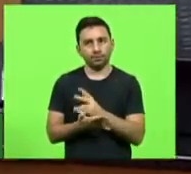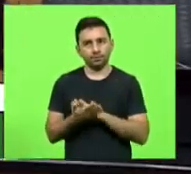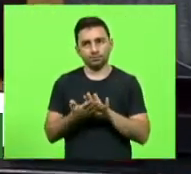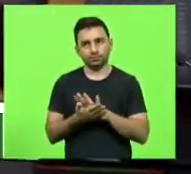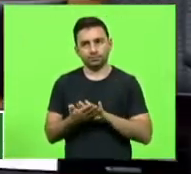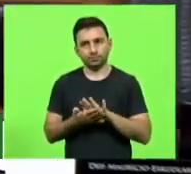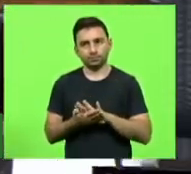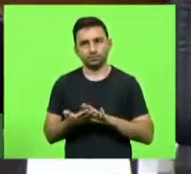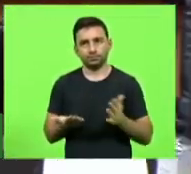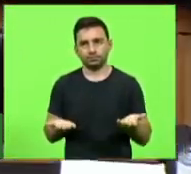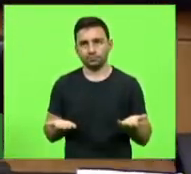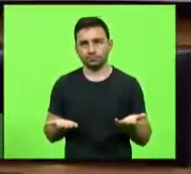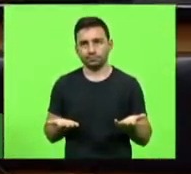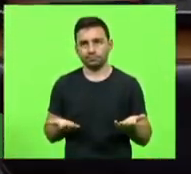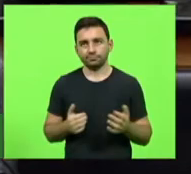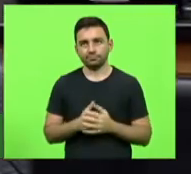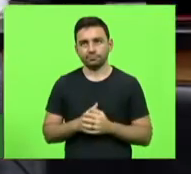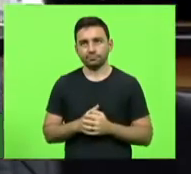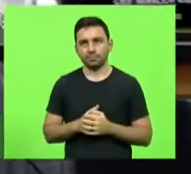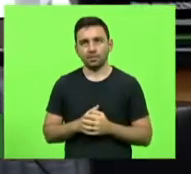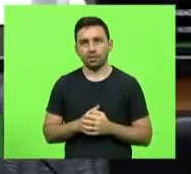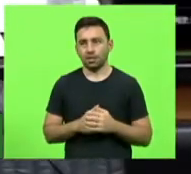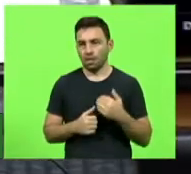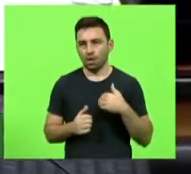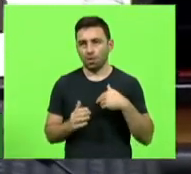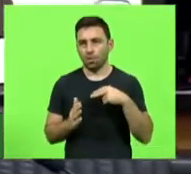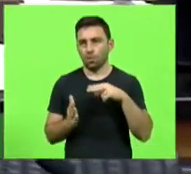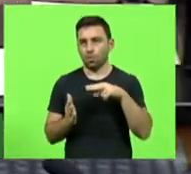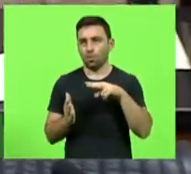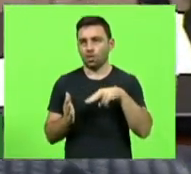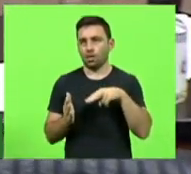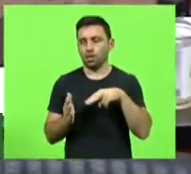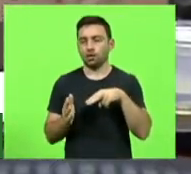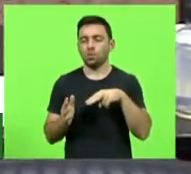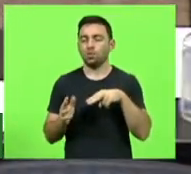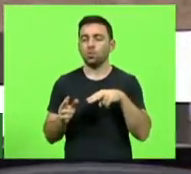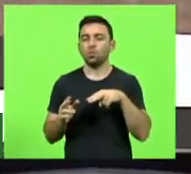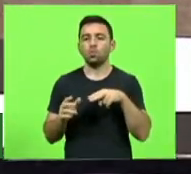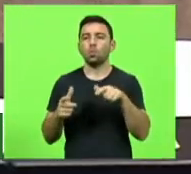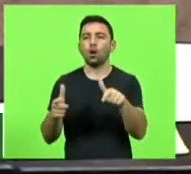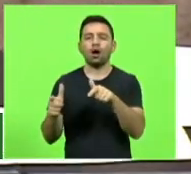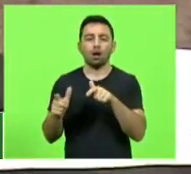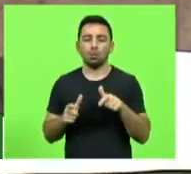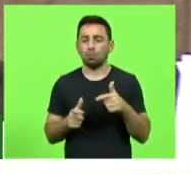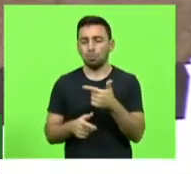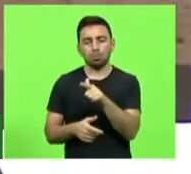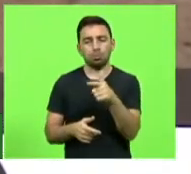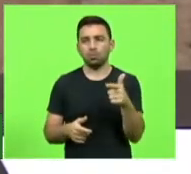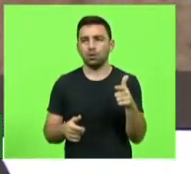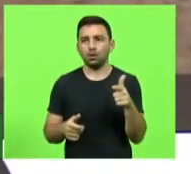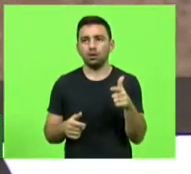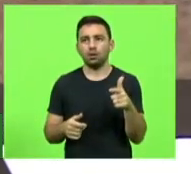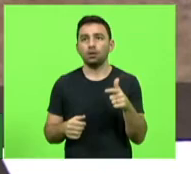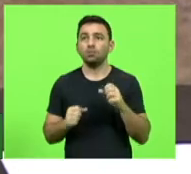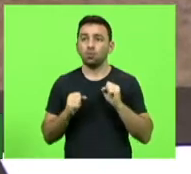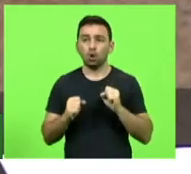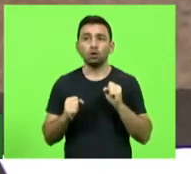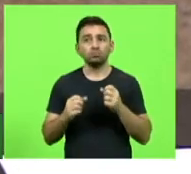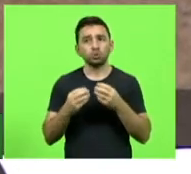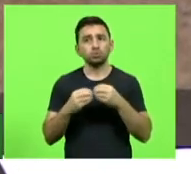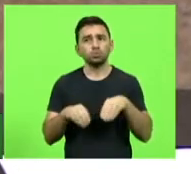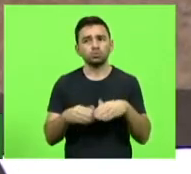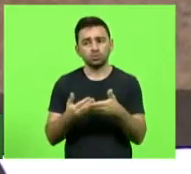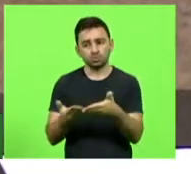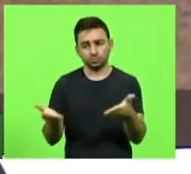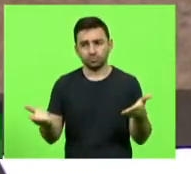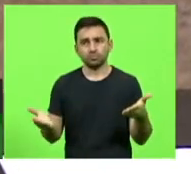Isso não está escrito, eu não consegui ler isso em lugar nenhum, ou que se é alguma coisa que até prejudique a imagem da pessoa.